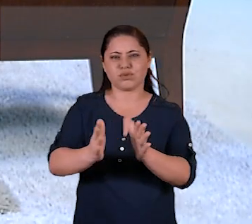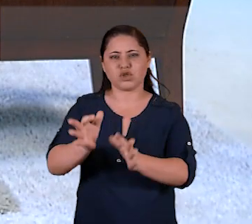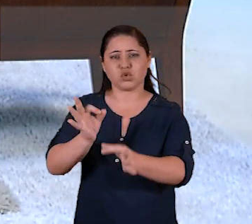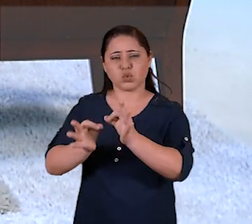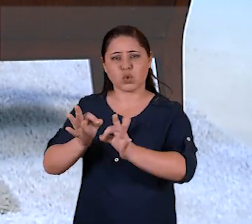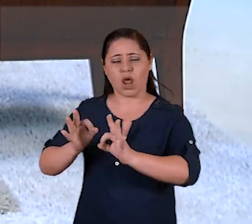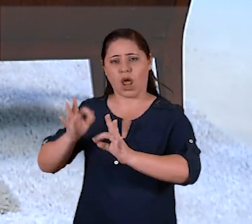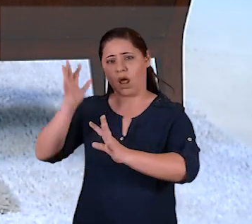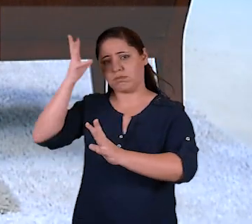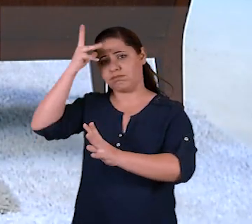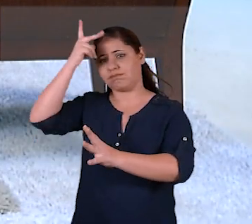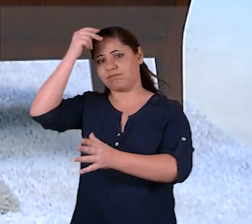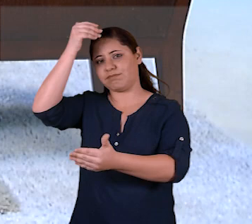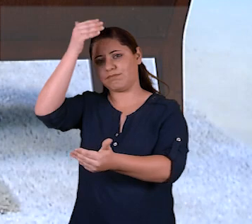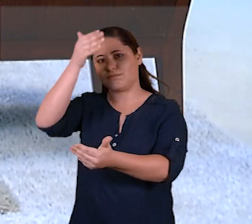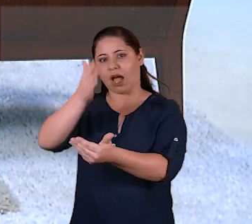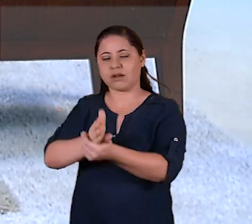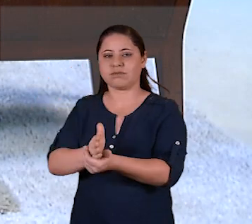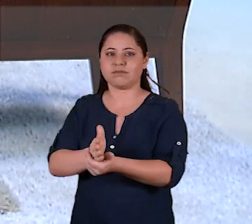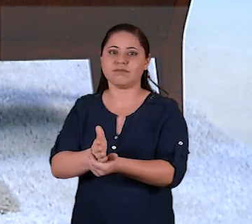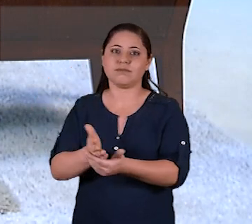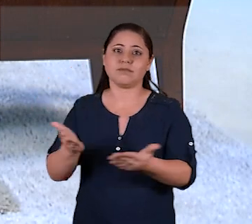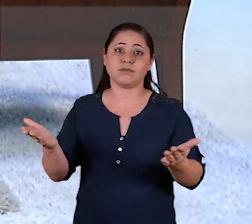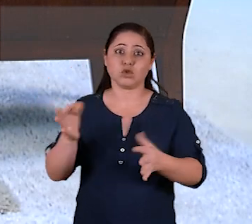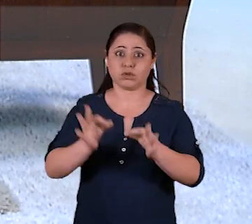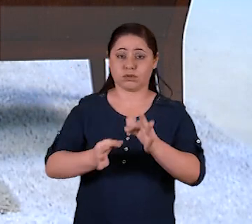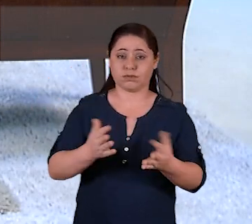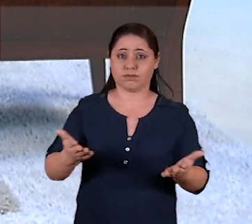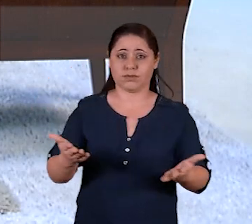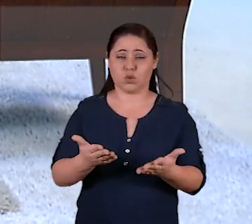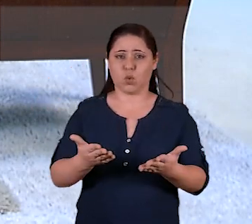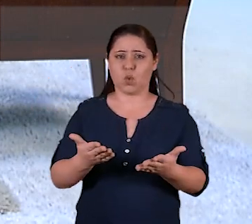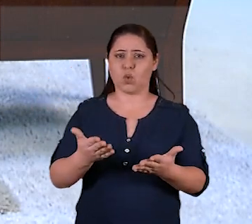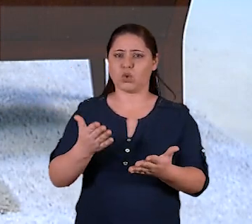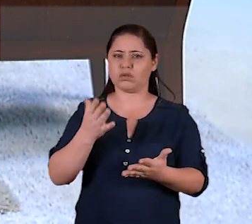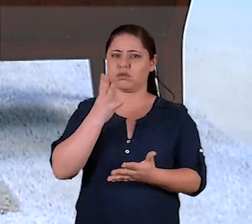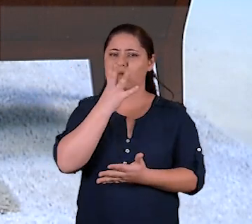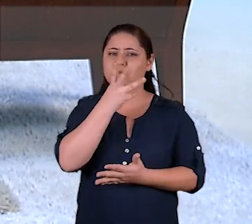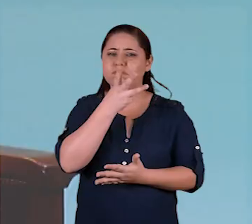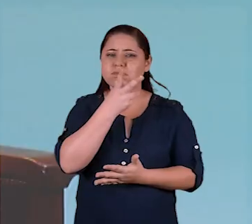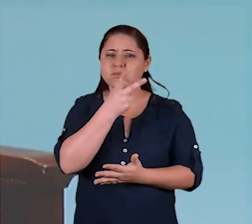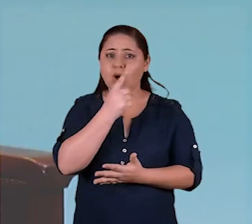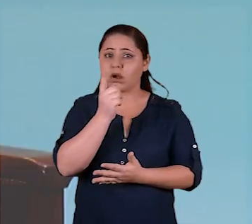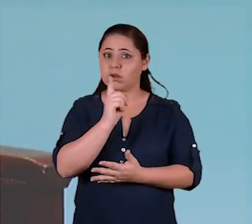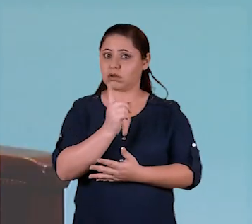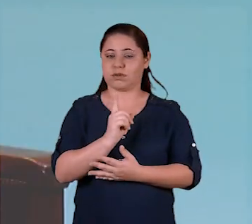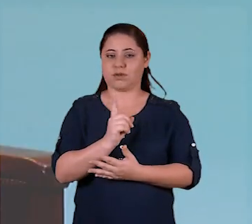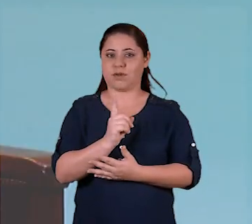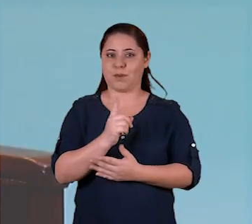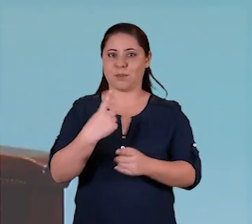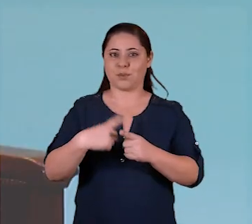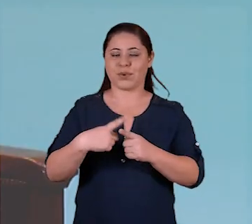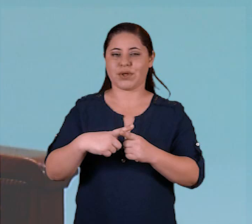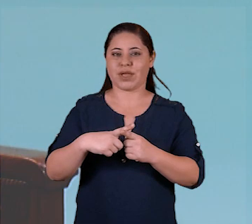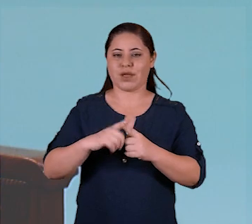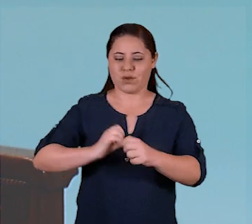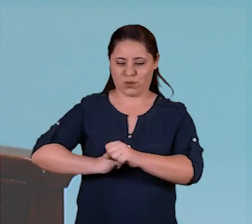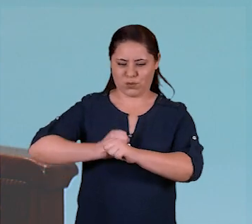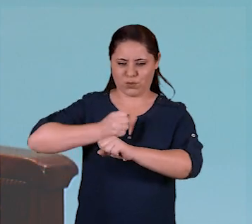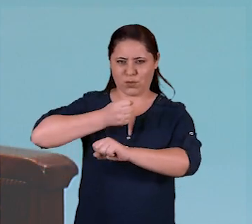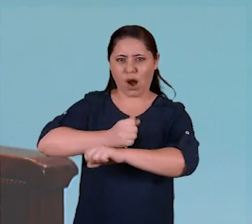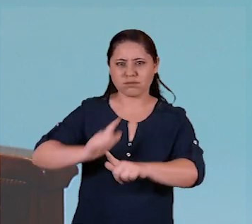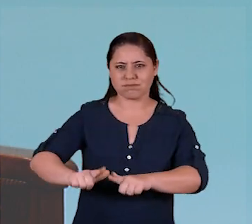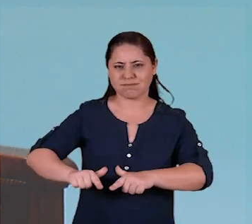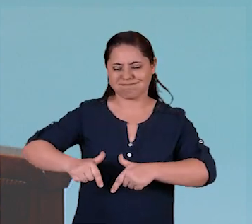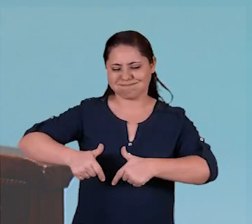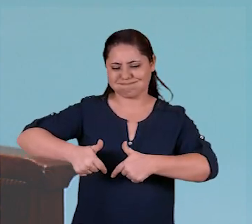em torno de 20 anos, julgamento. Então, hoje em dia, isso não acontece mais, né? Graças à luta